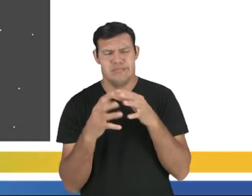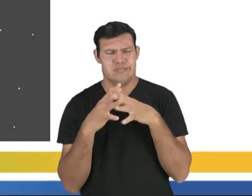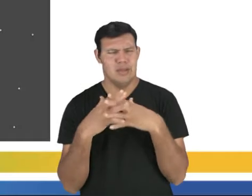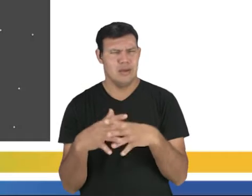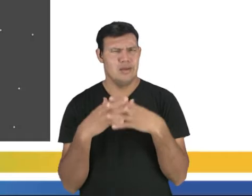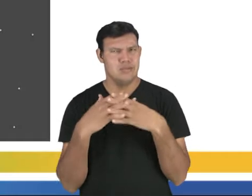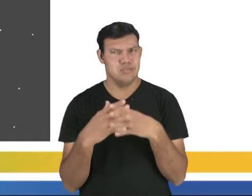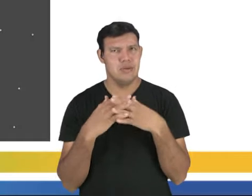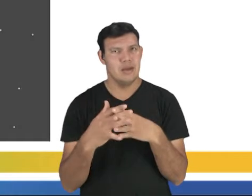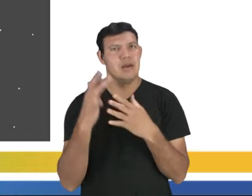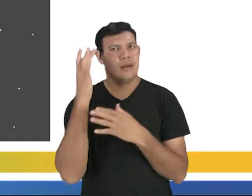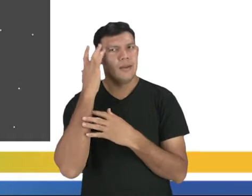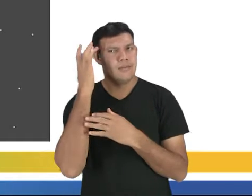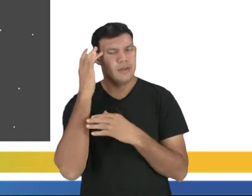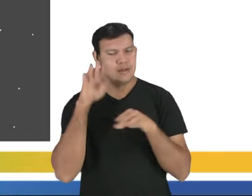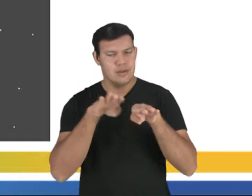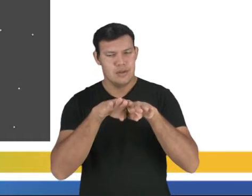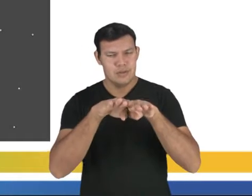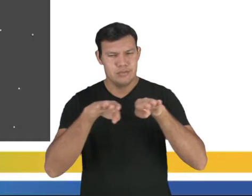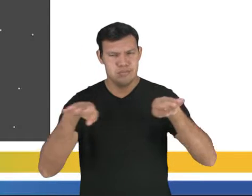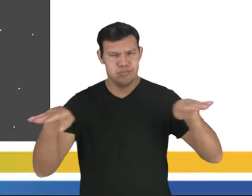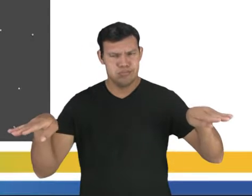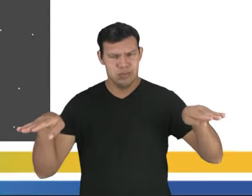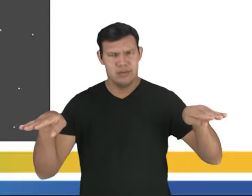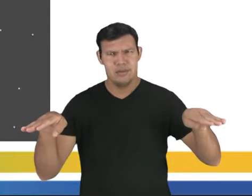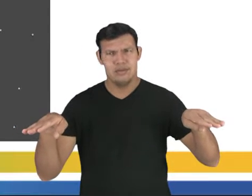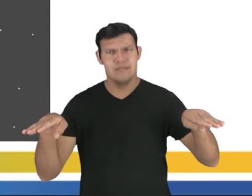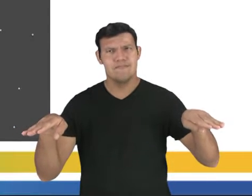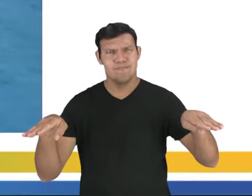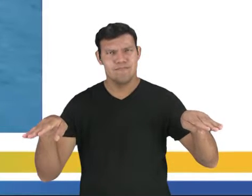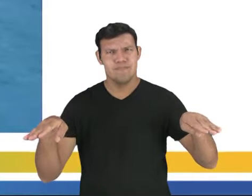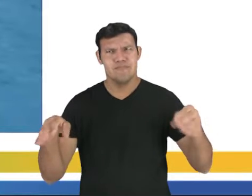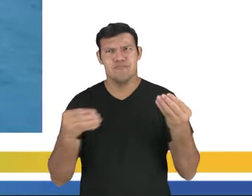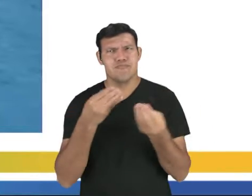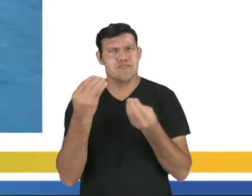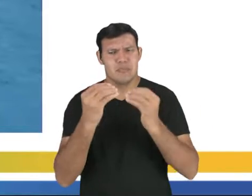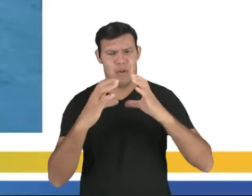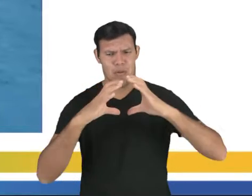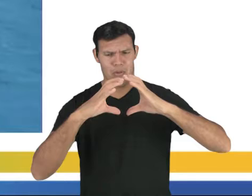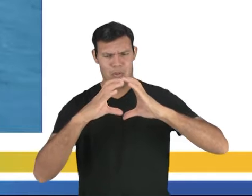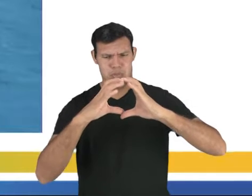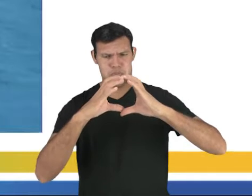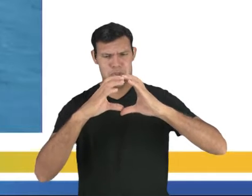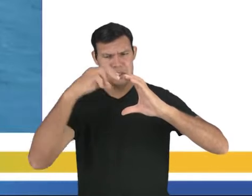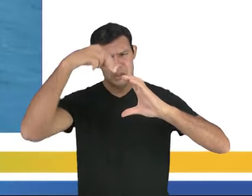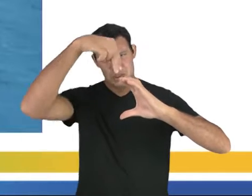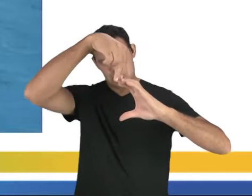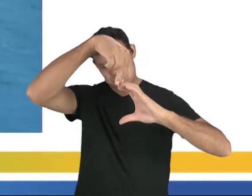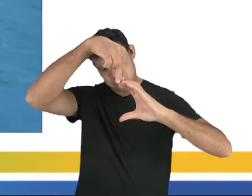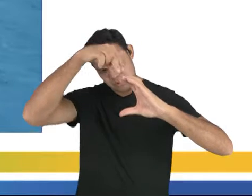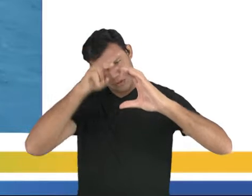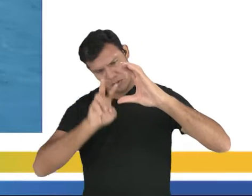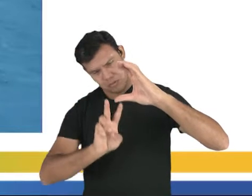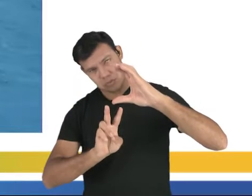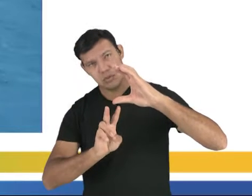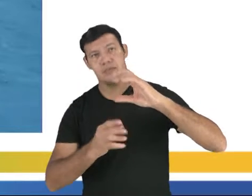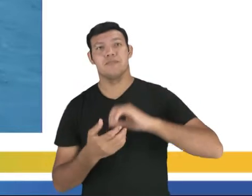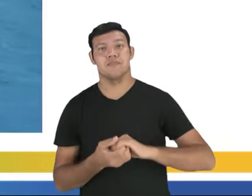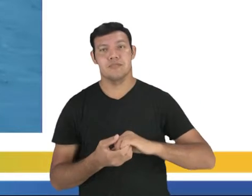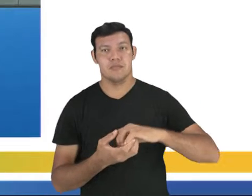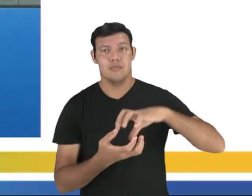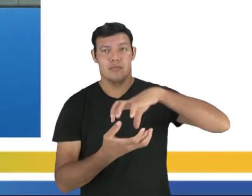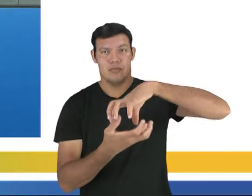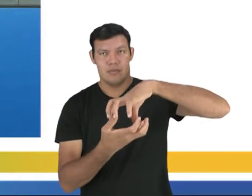Terra é plana, né? Como é que uma pessoa está de cabeça para baixo está virada para cima, né? Então essa aqui é uma foto do Polo Norte, né? Tudo virado para